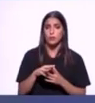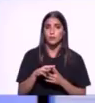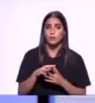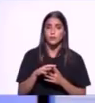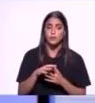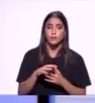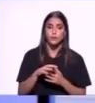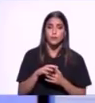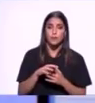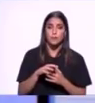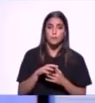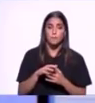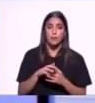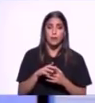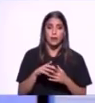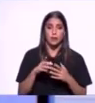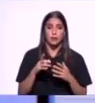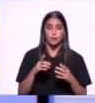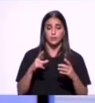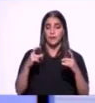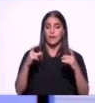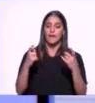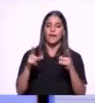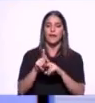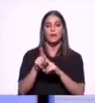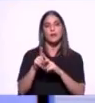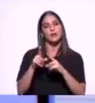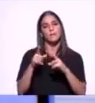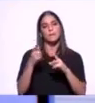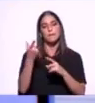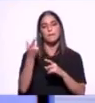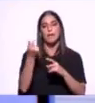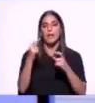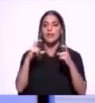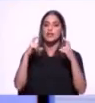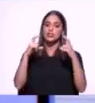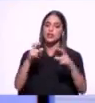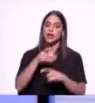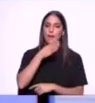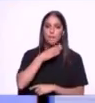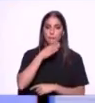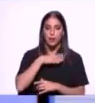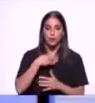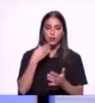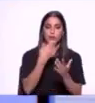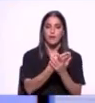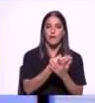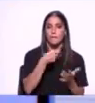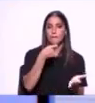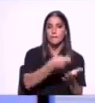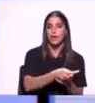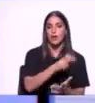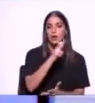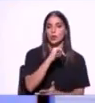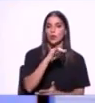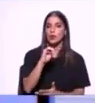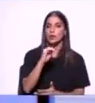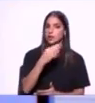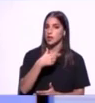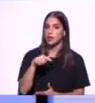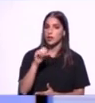cumplicidade com o cheque em branco que é passado ao comentador Rui Santos, pretensamente